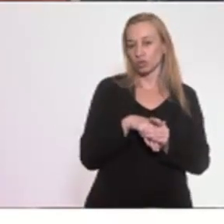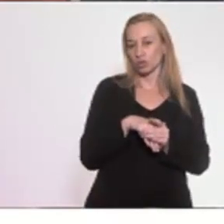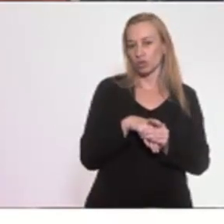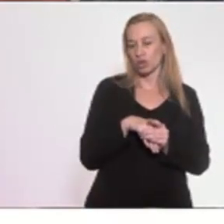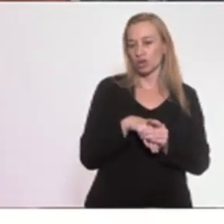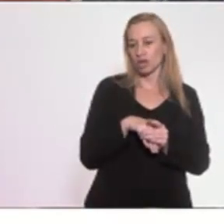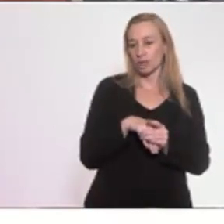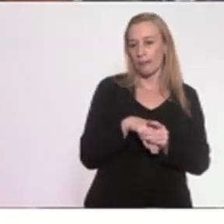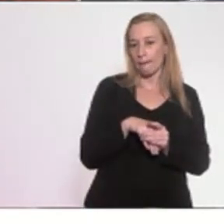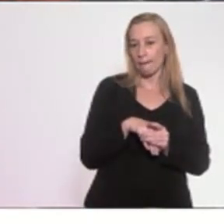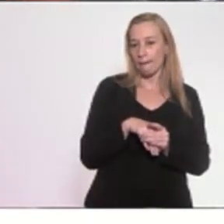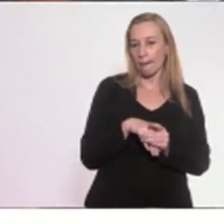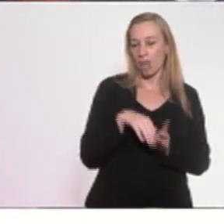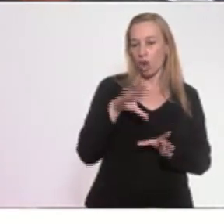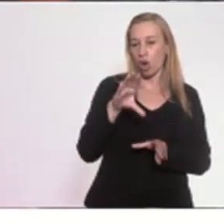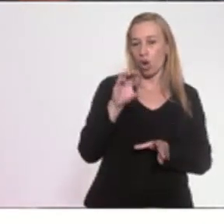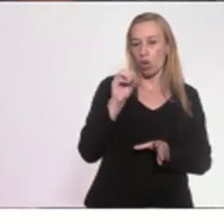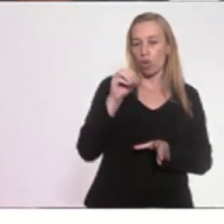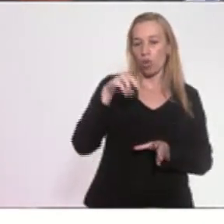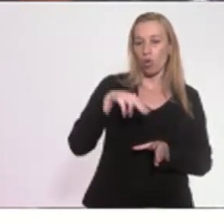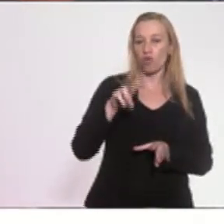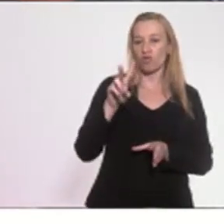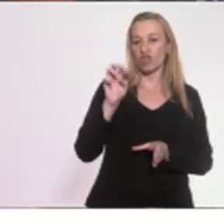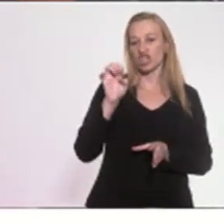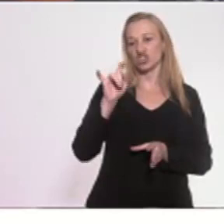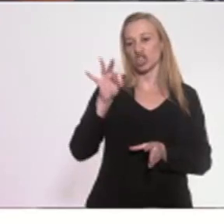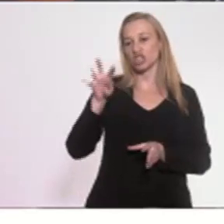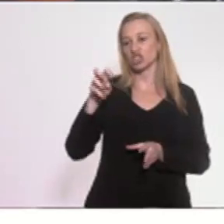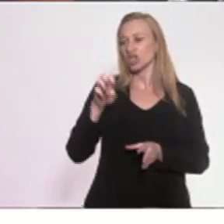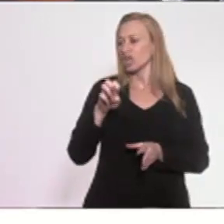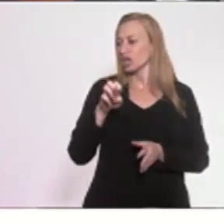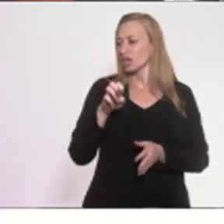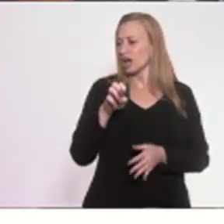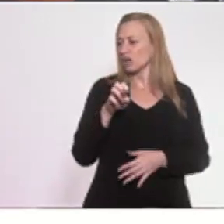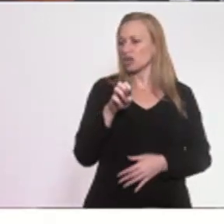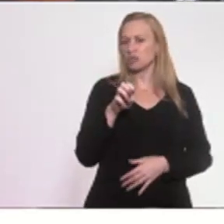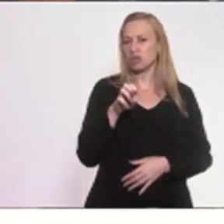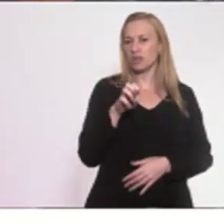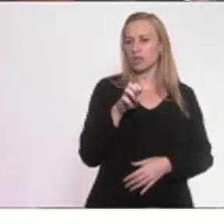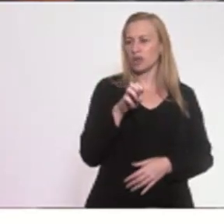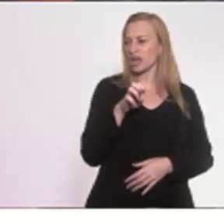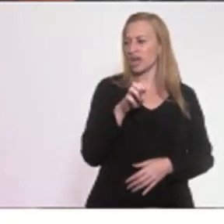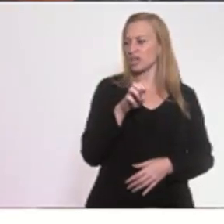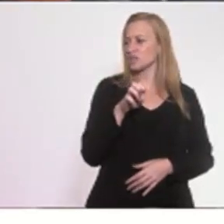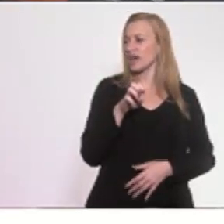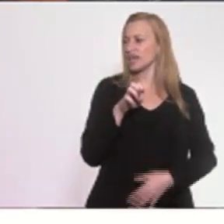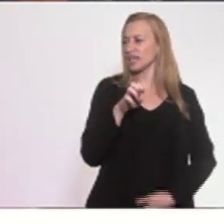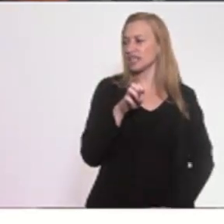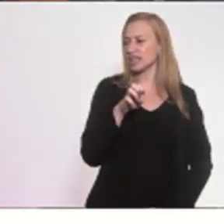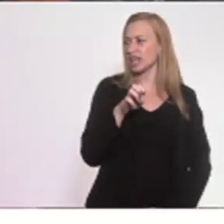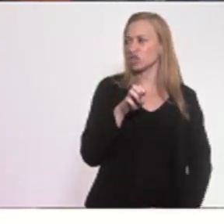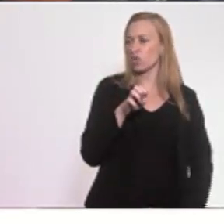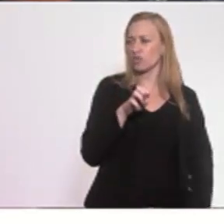convergente em homenagem ao Felipe Pobel, novo membro da oposição.